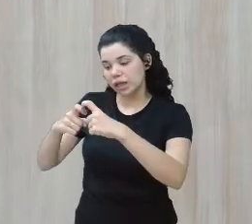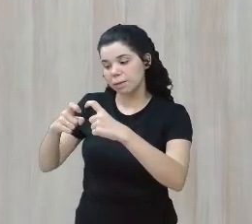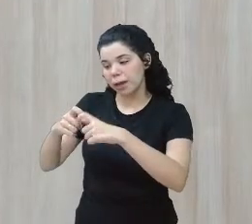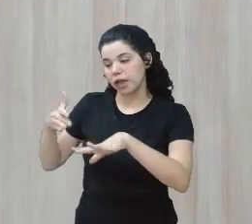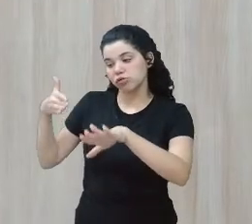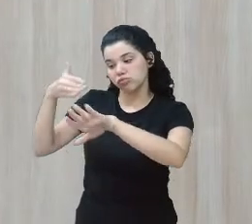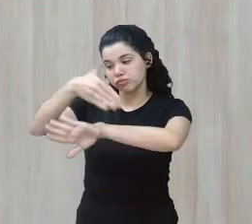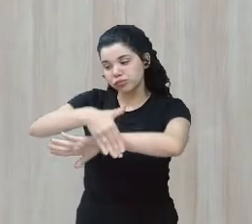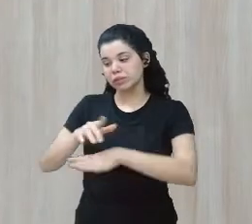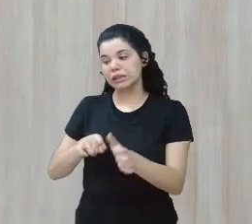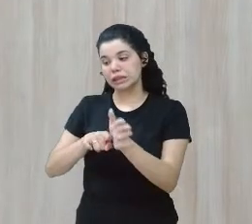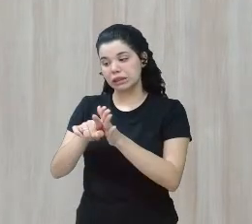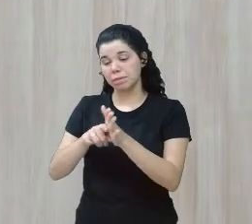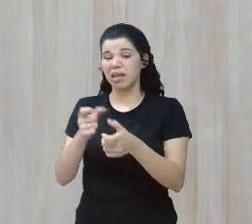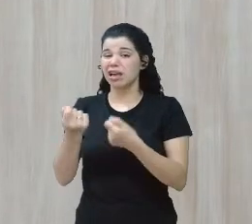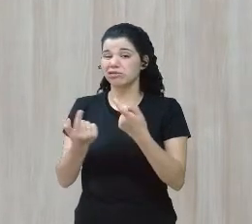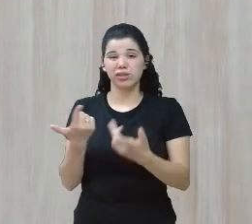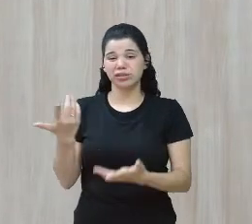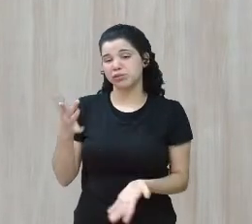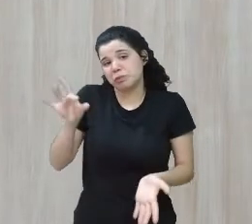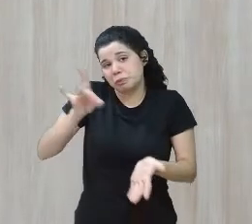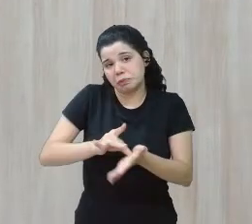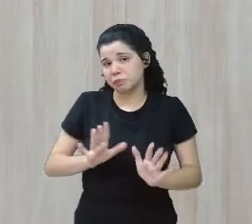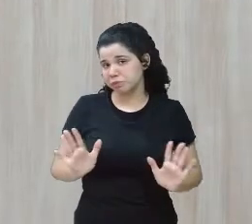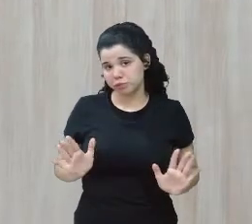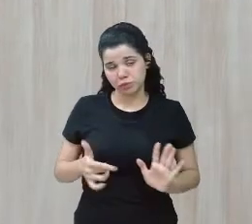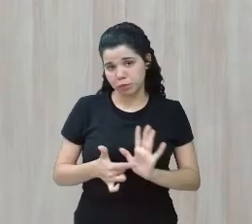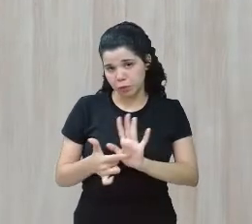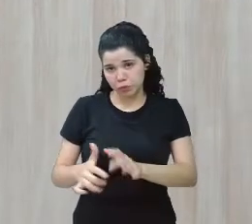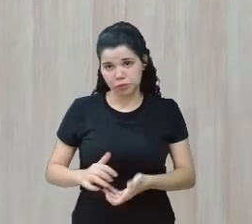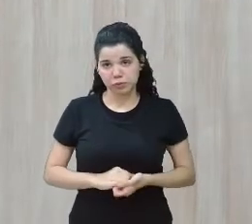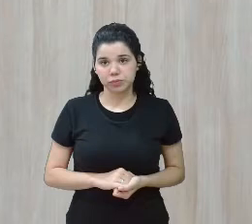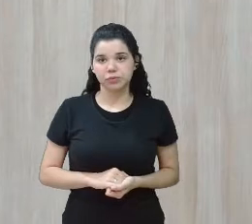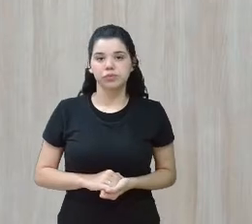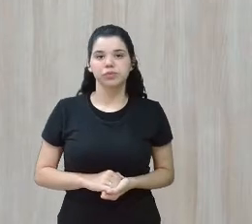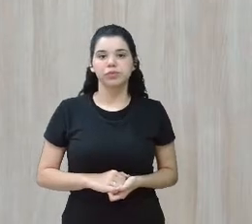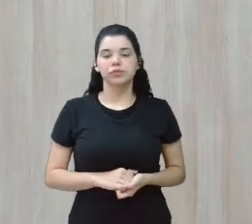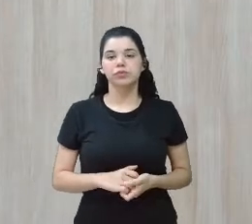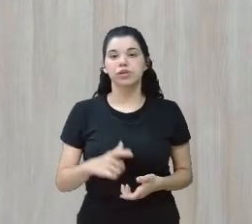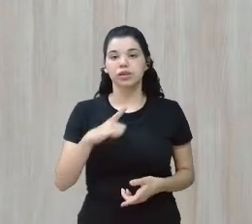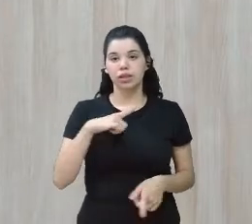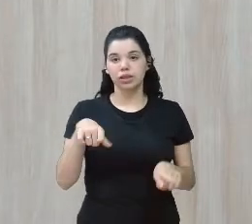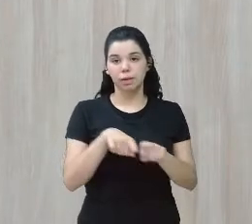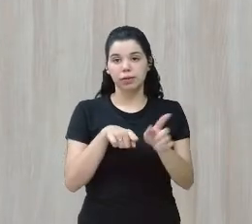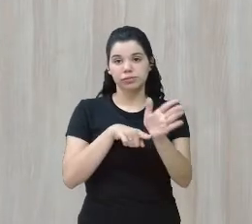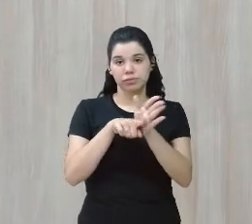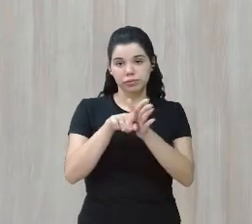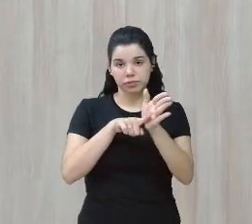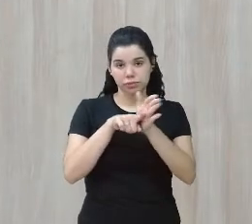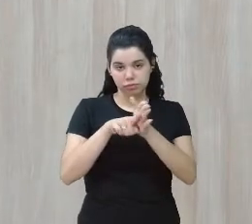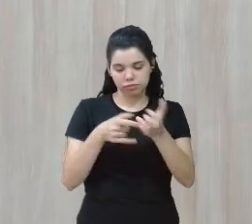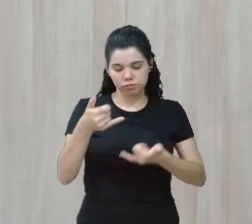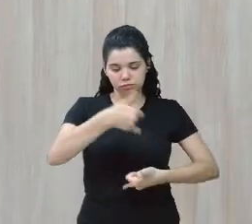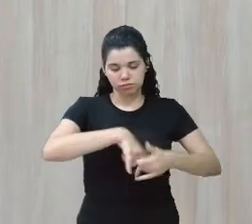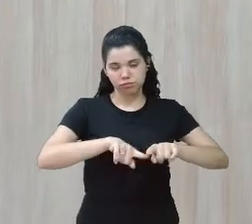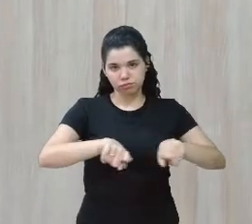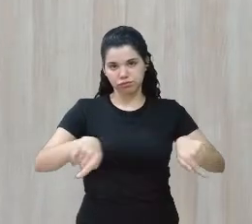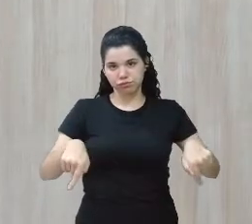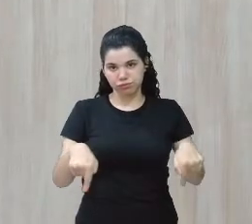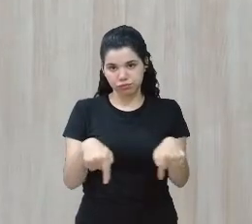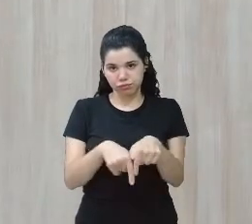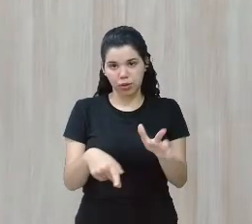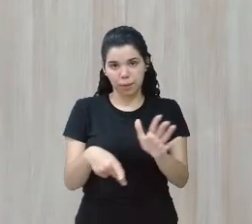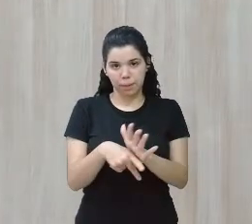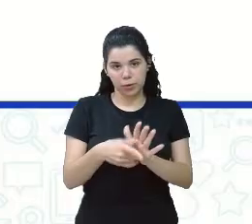vezes, nem dá positivo. E aqui nós vemos os exames laboratoriais